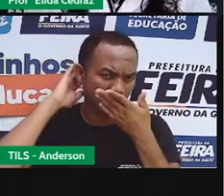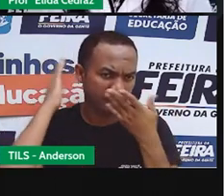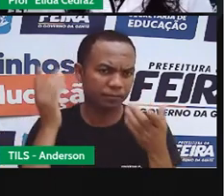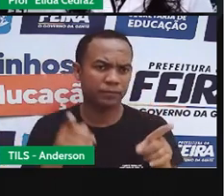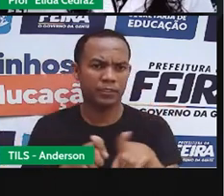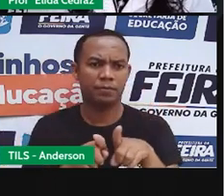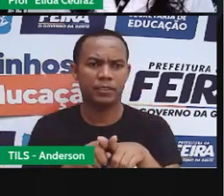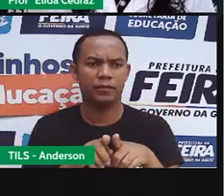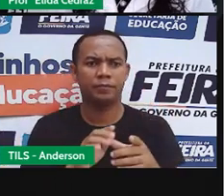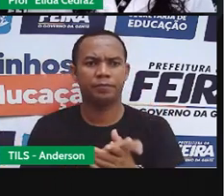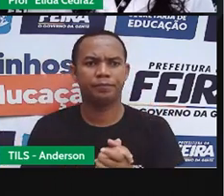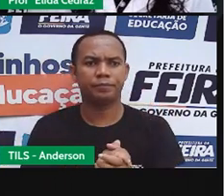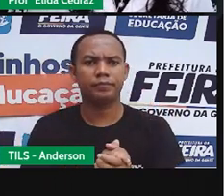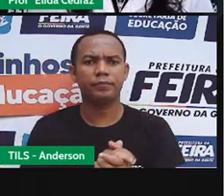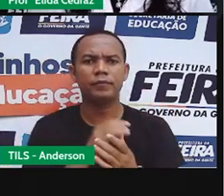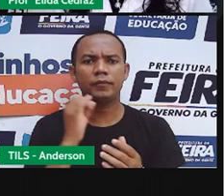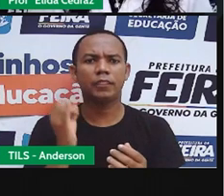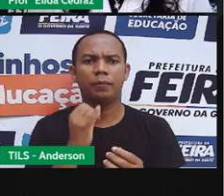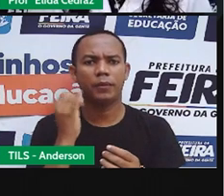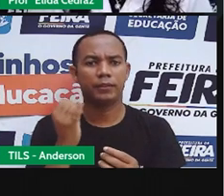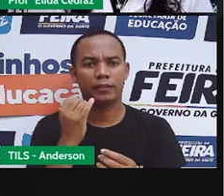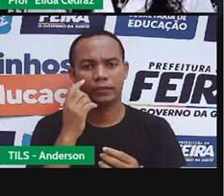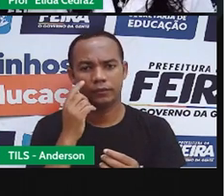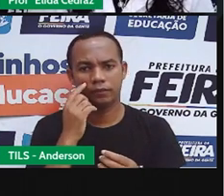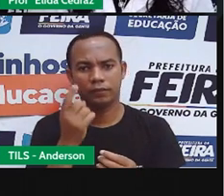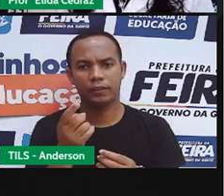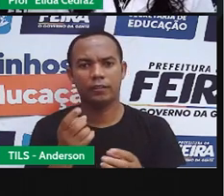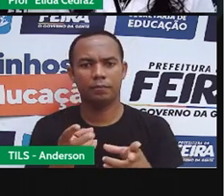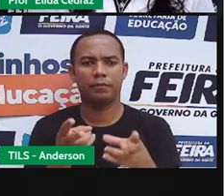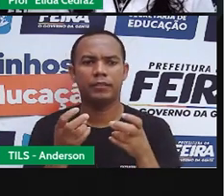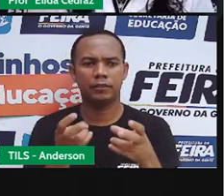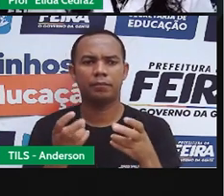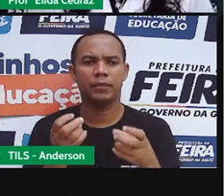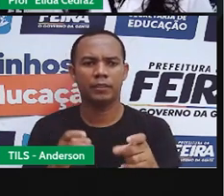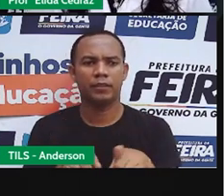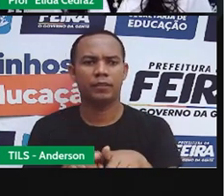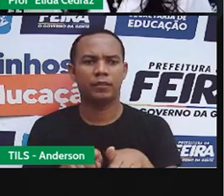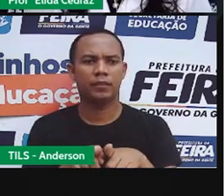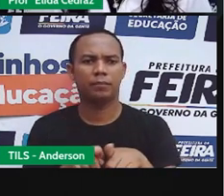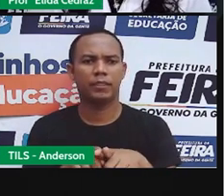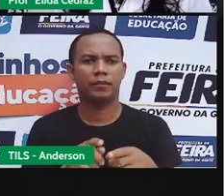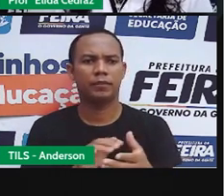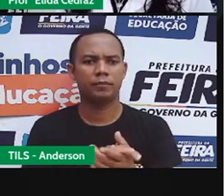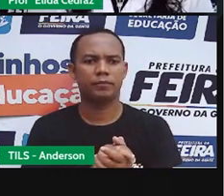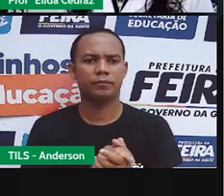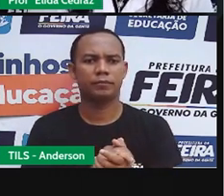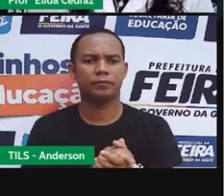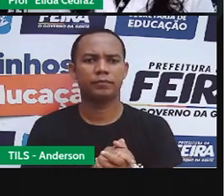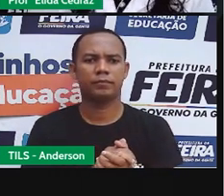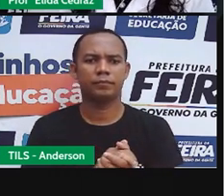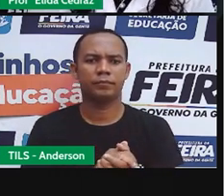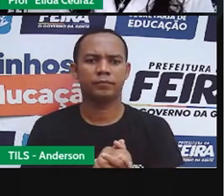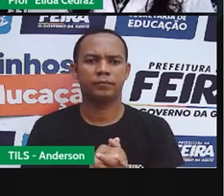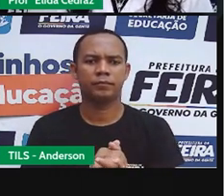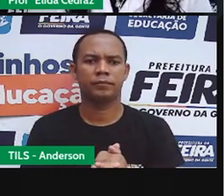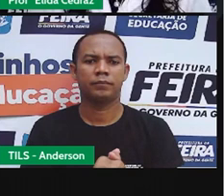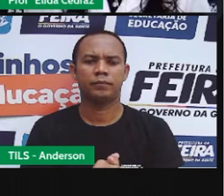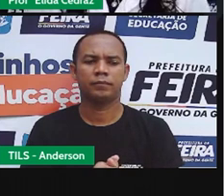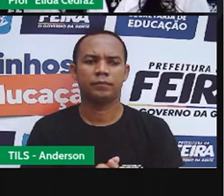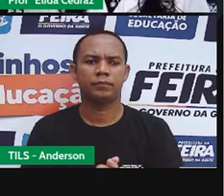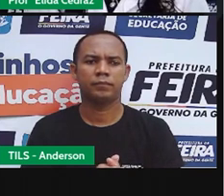carioca, goitacá, guri, guarani, iguaçu,